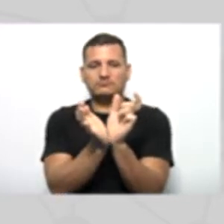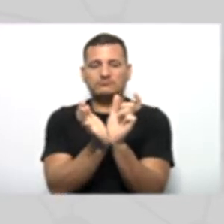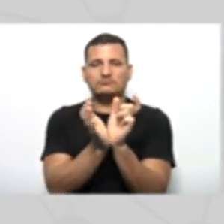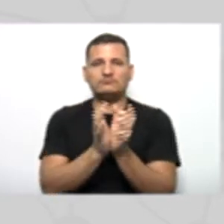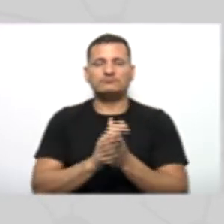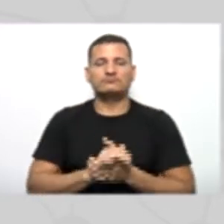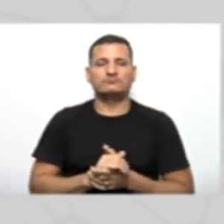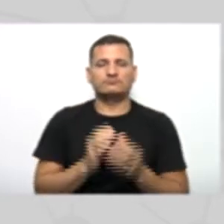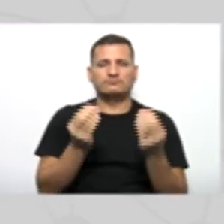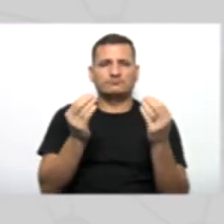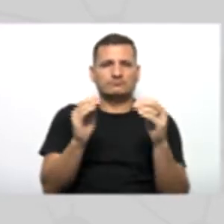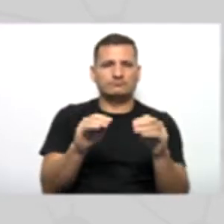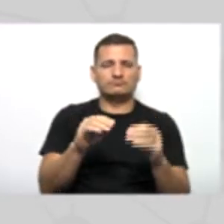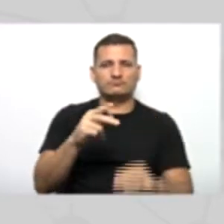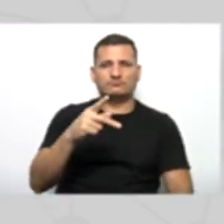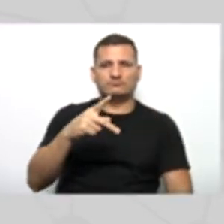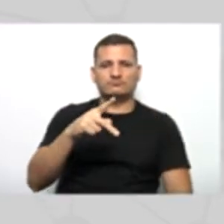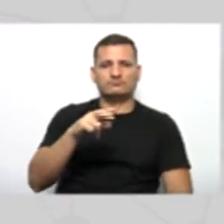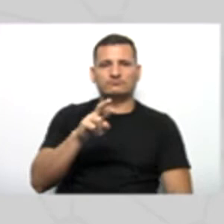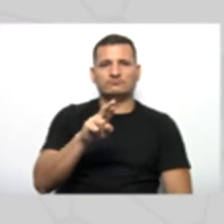print